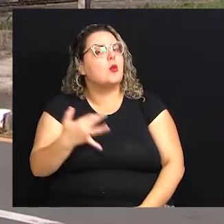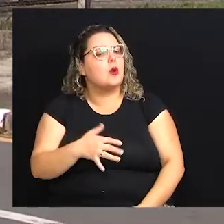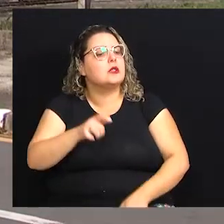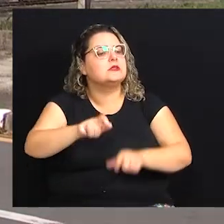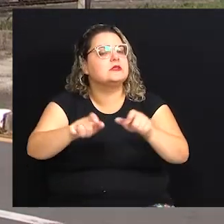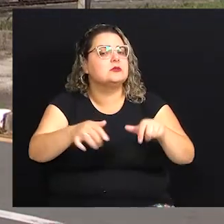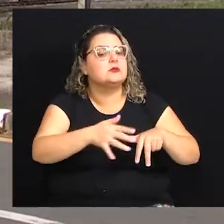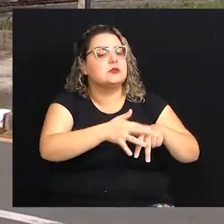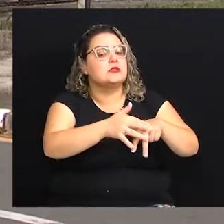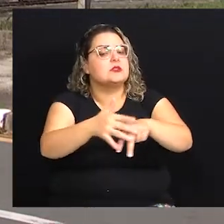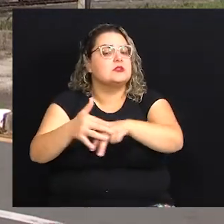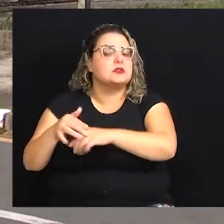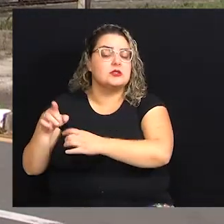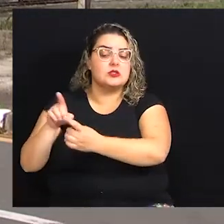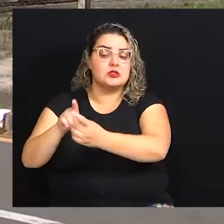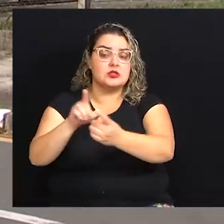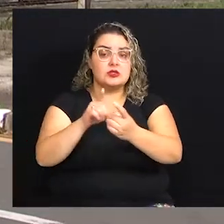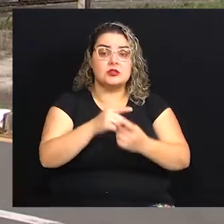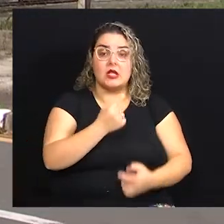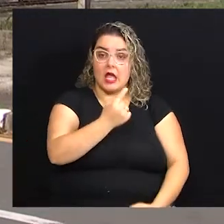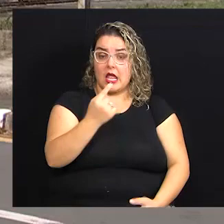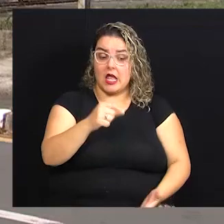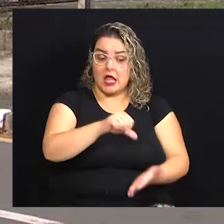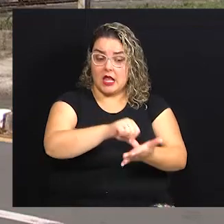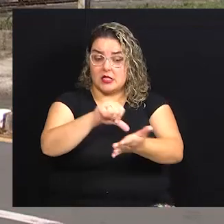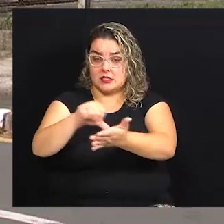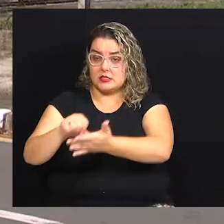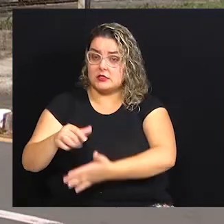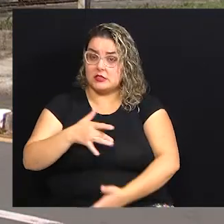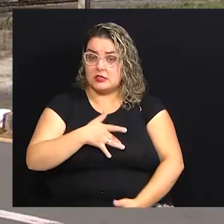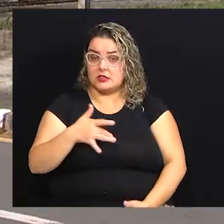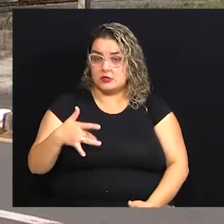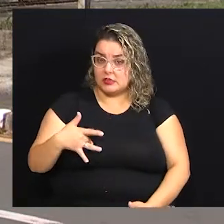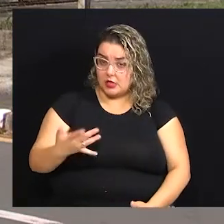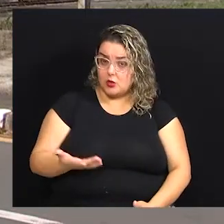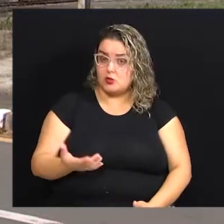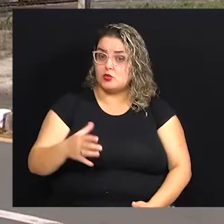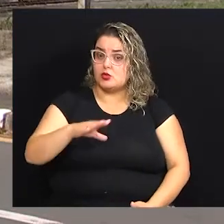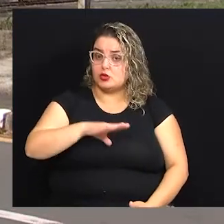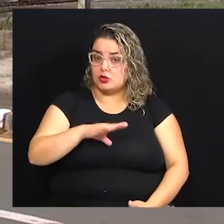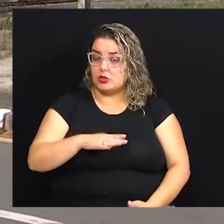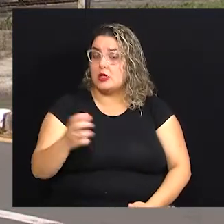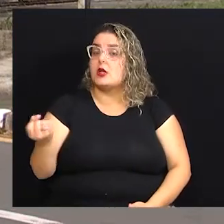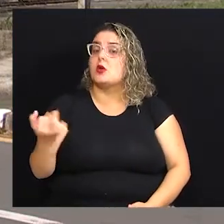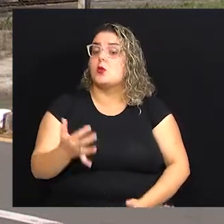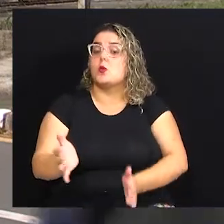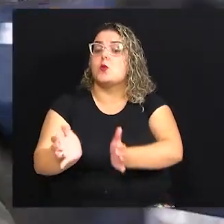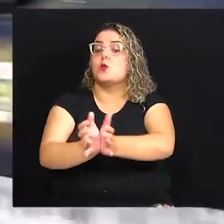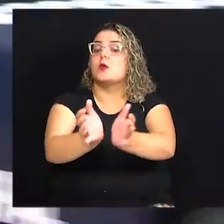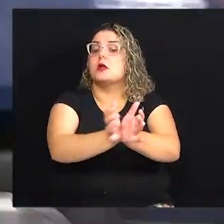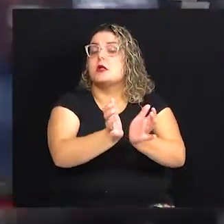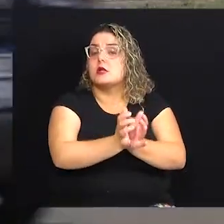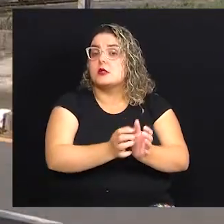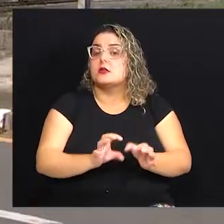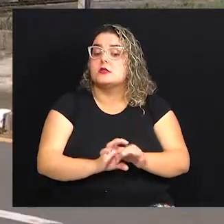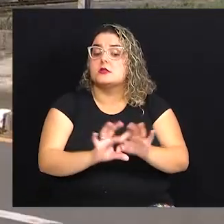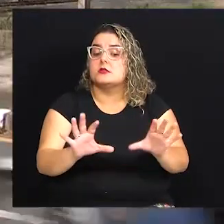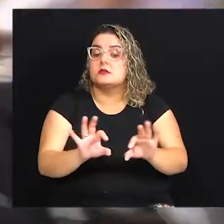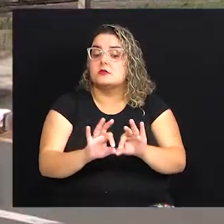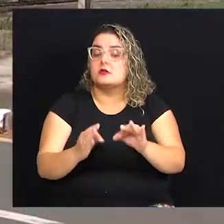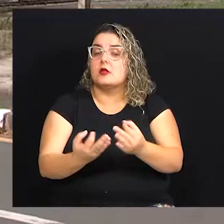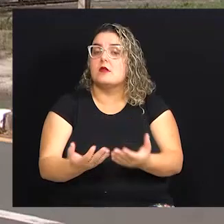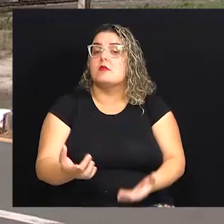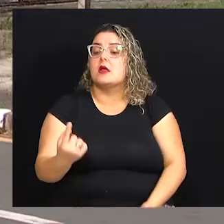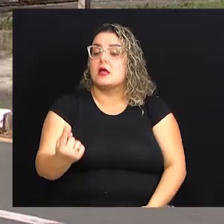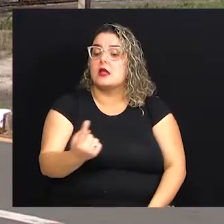são atendidos em cada centro de saúde do município e também quantas equipes de saúde da